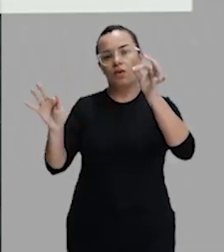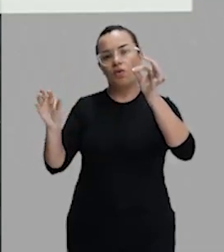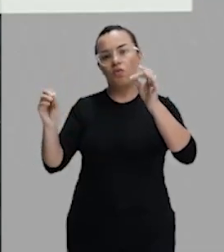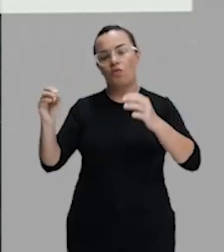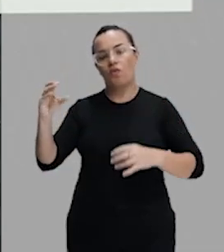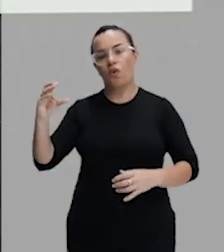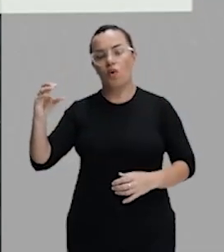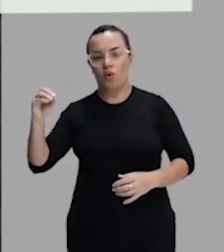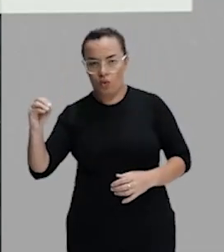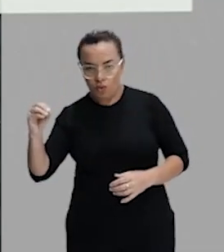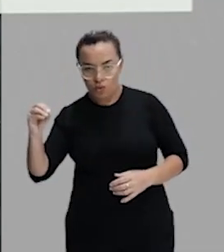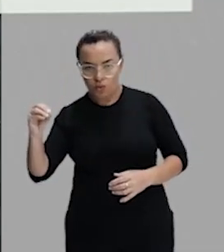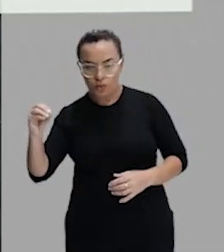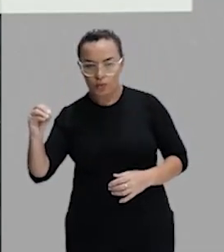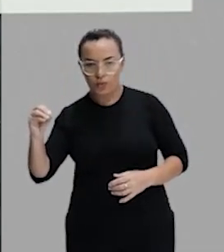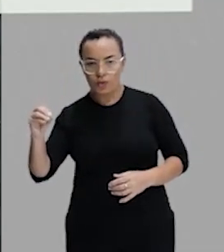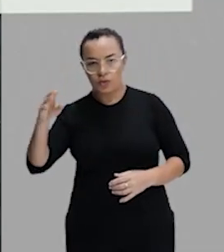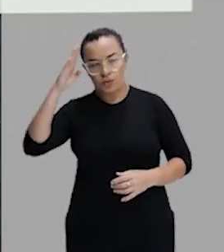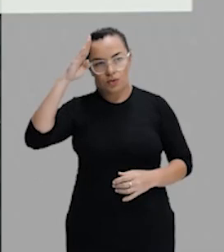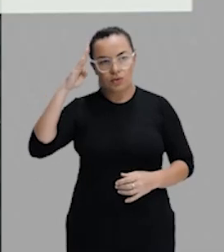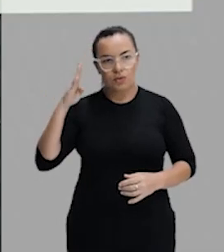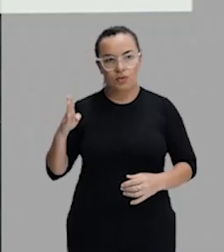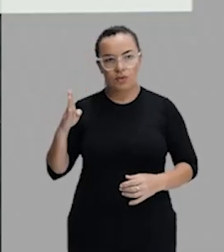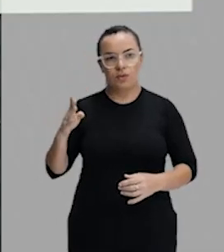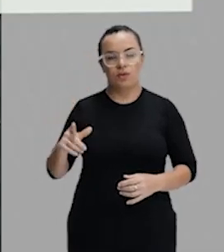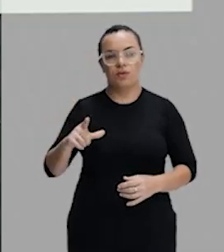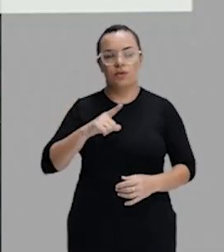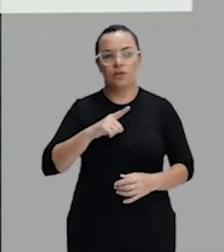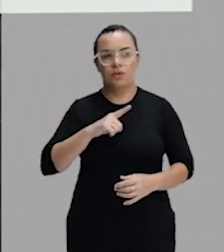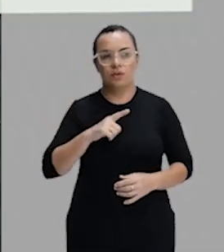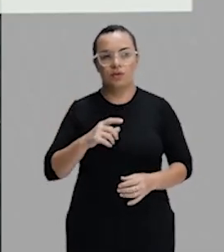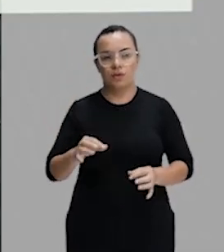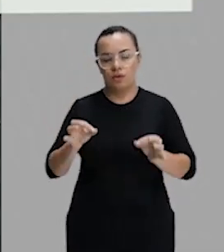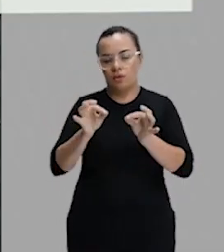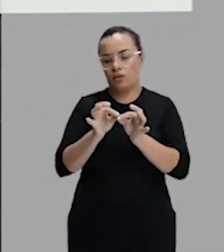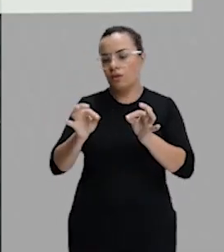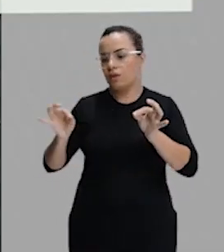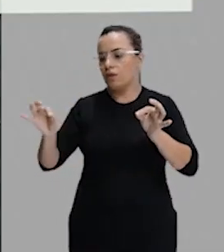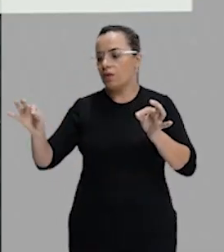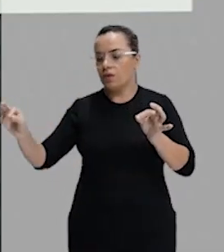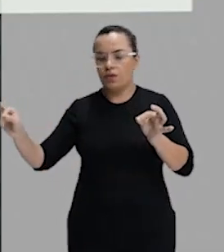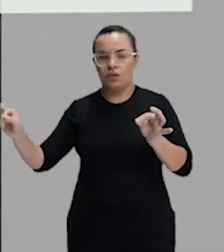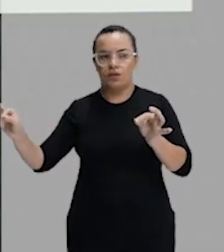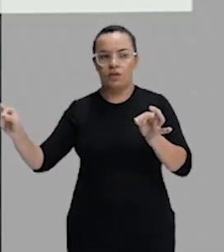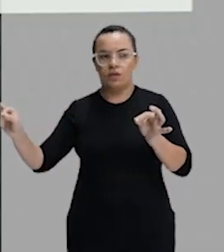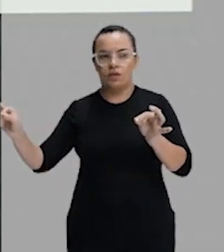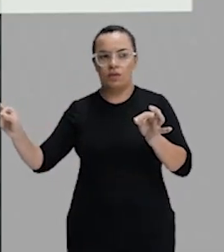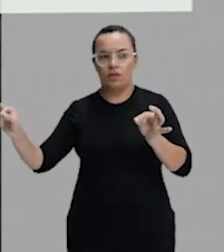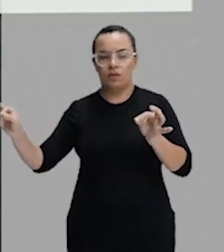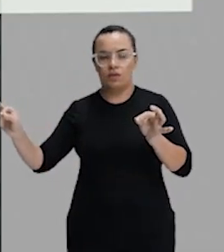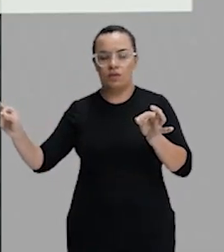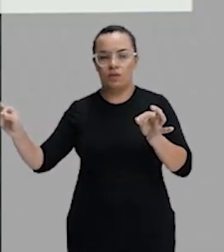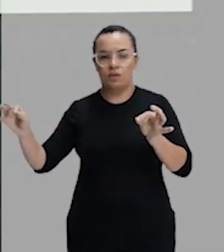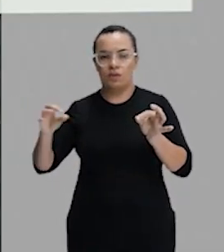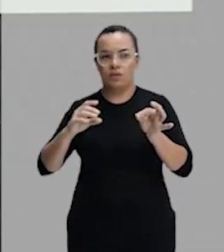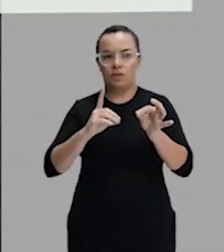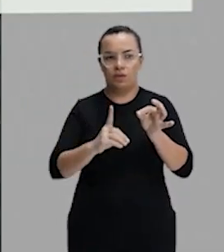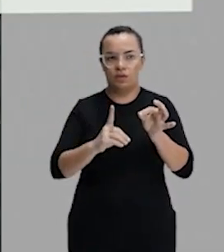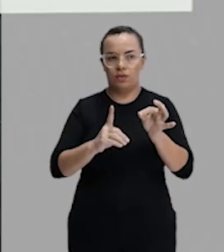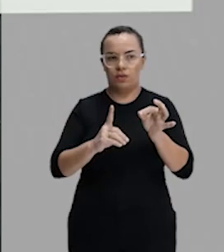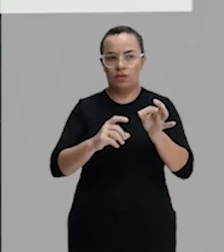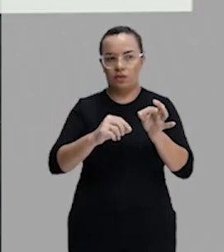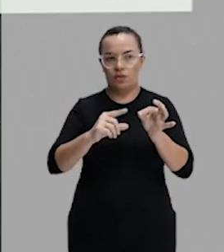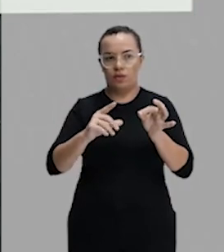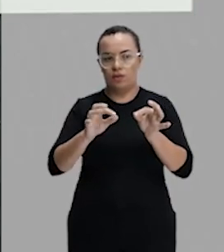elementos formadores, tá? Então você tem a distância entre essa reta diretriz e